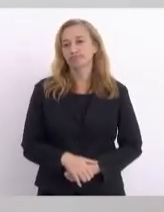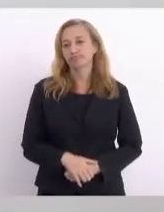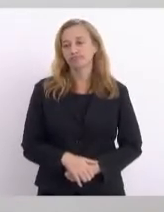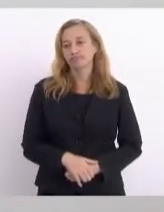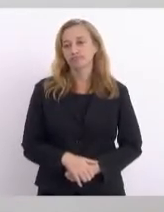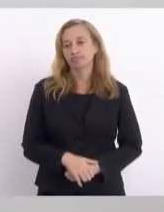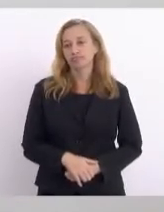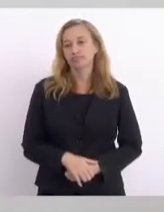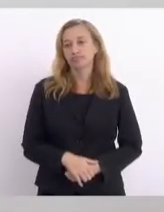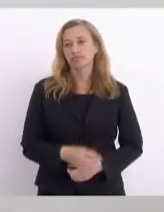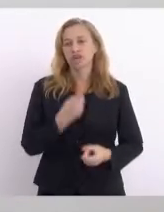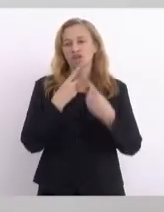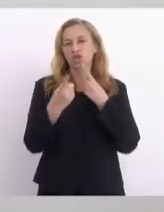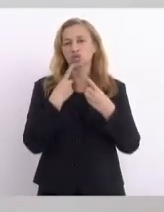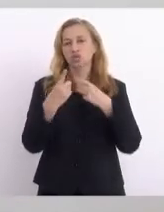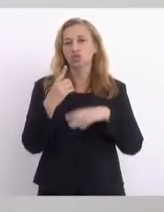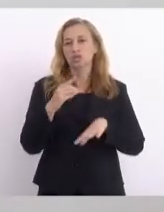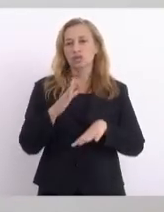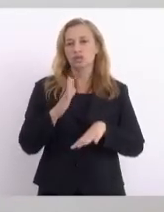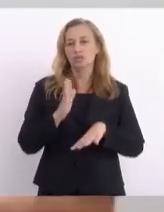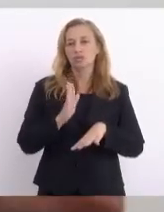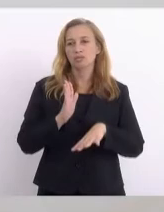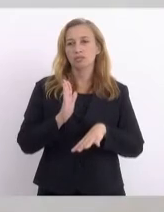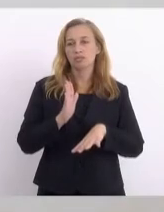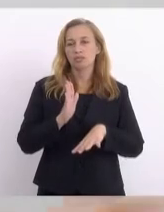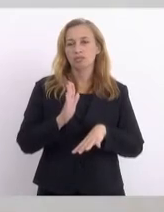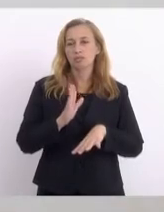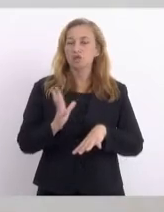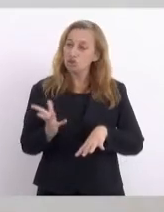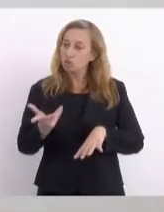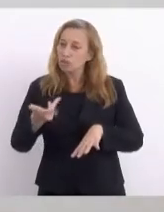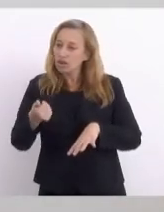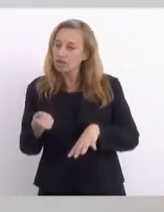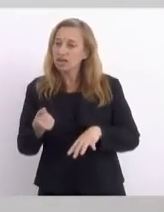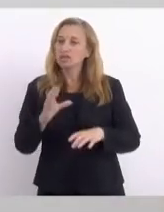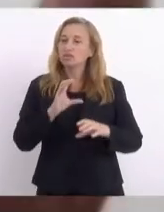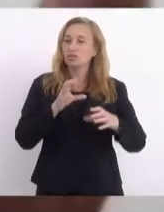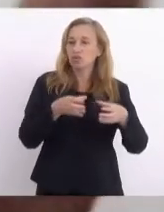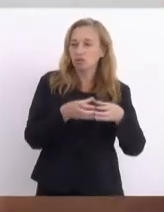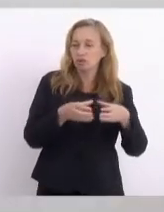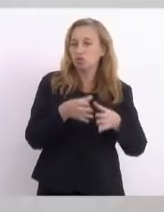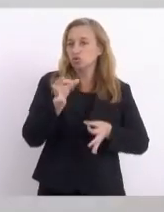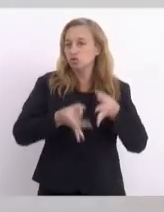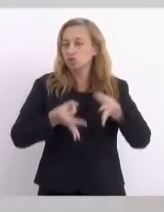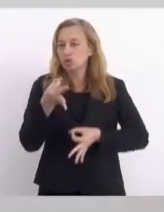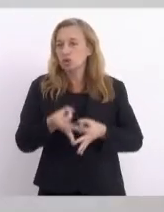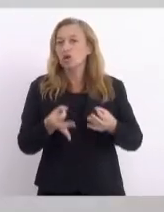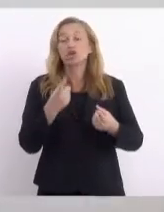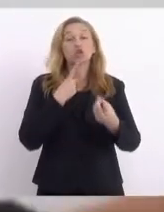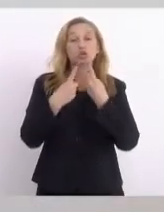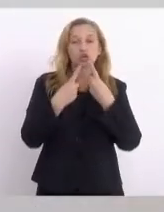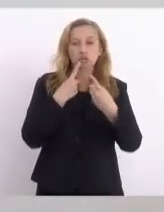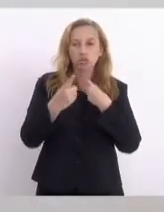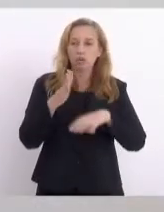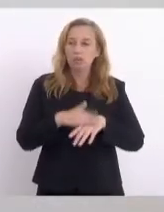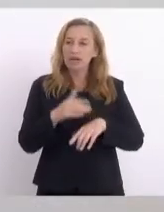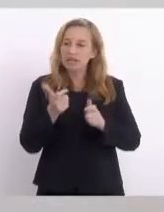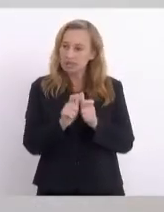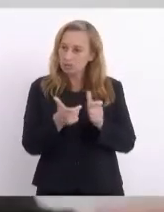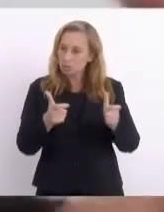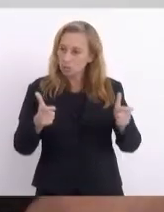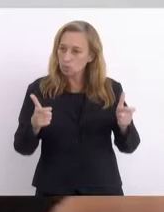A discussão mais amadurecida na Comissão de Constituição e Justiça e uma discussão mais